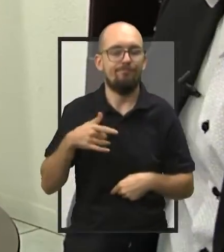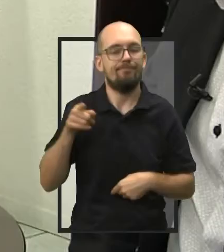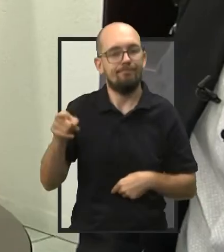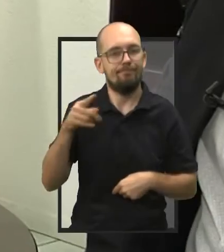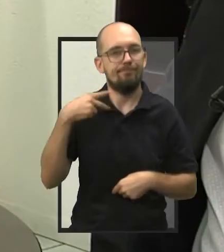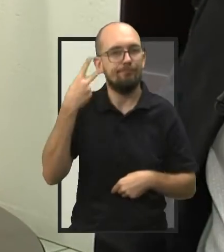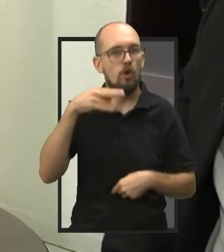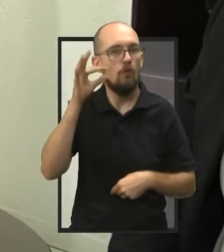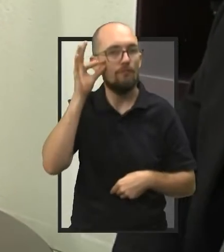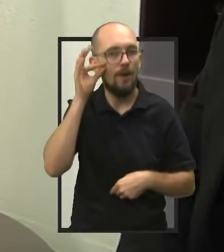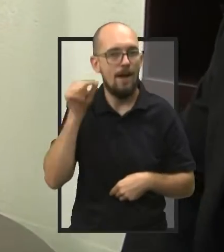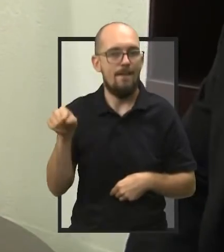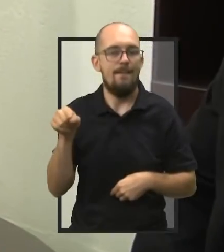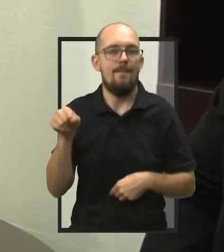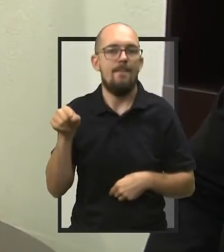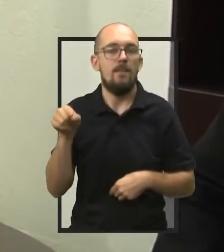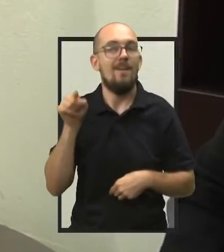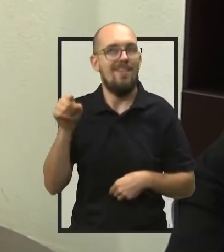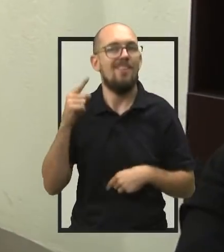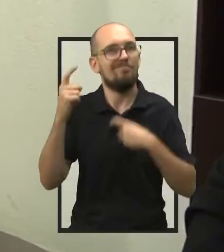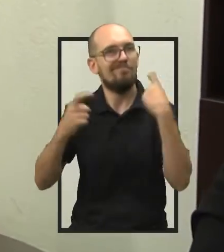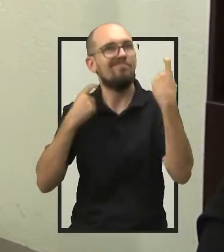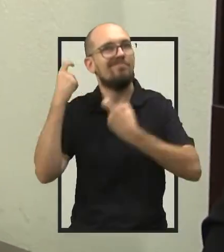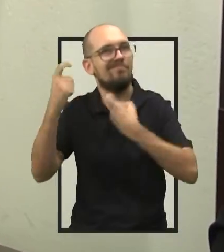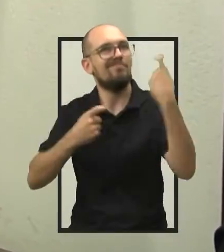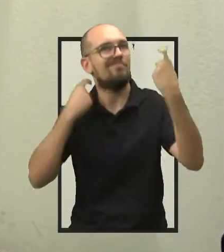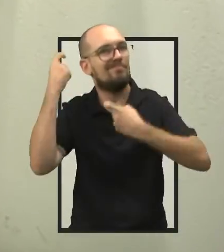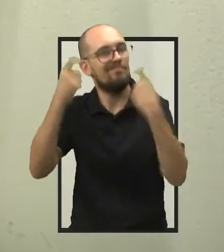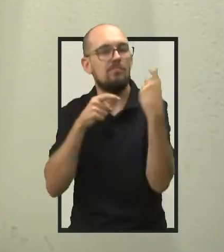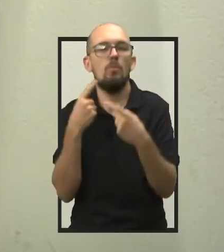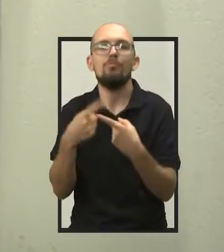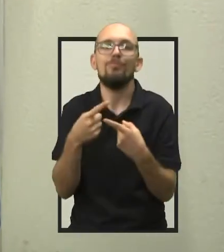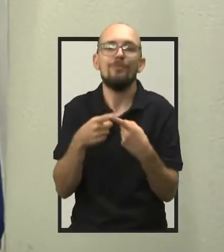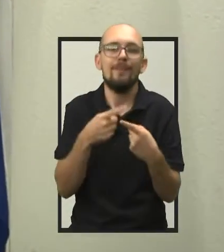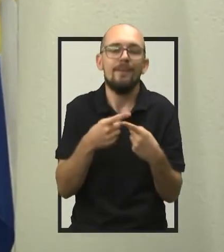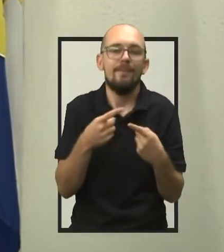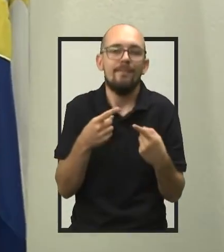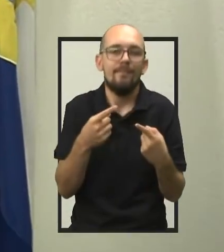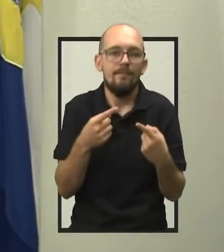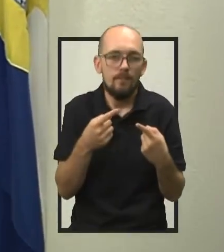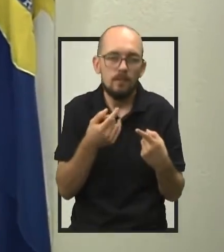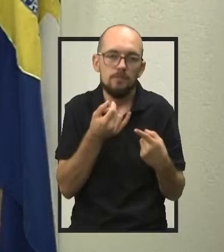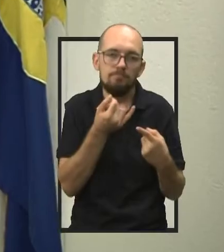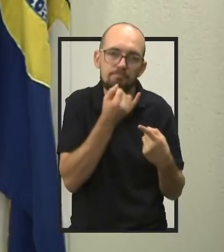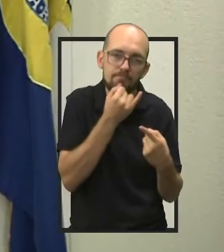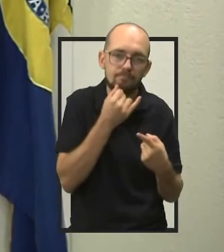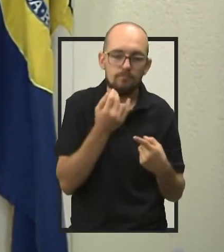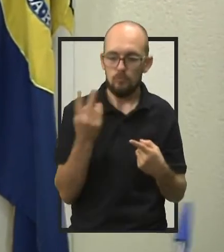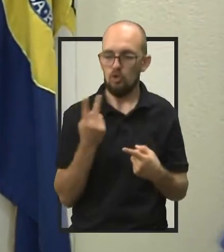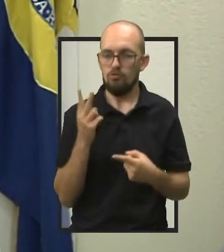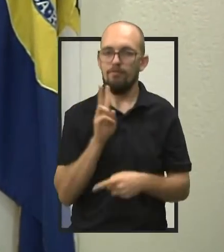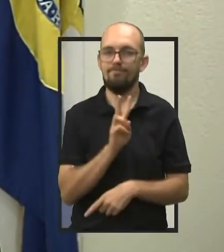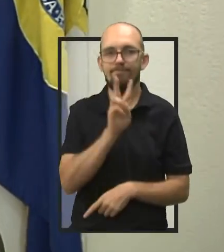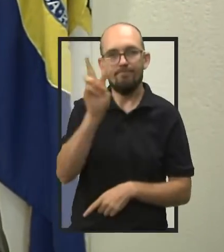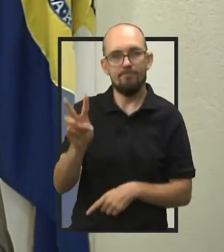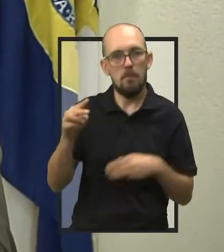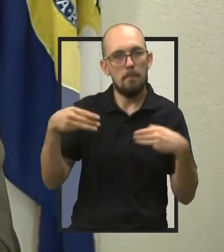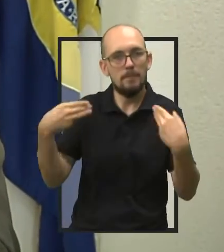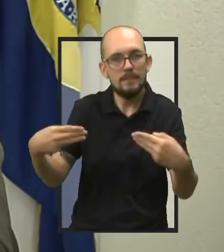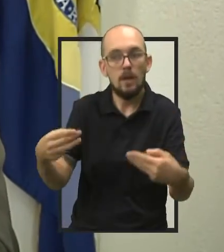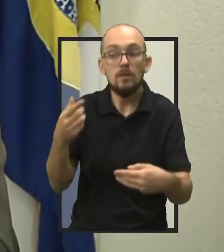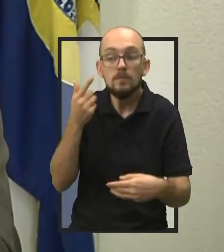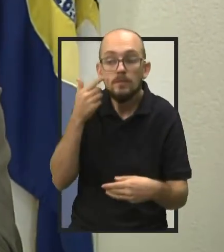até estava preocupado, inclusive, da possibilidade da gente ir lá do Ministério da Saúde e